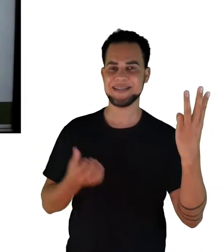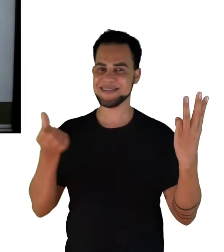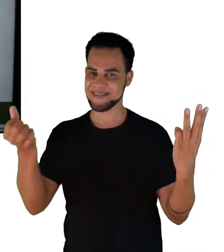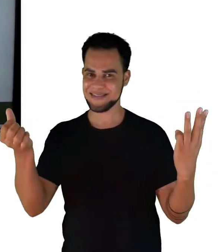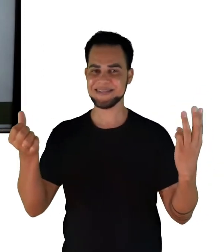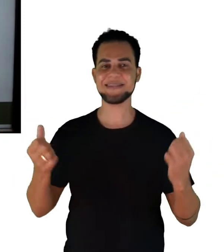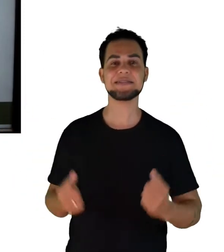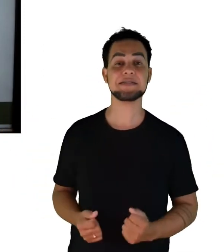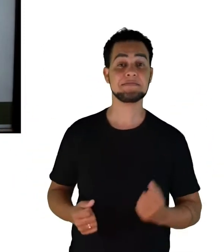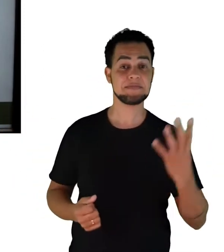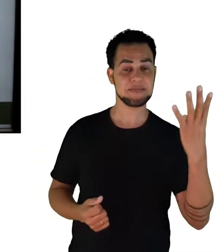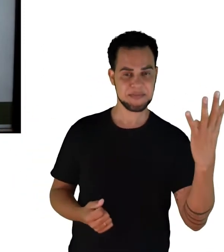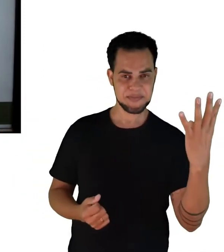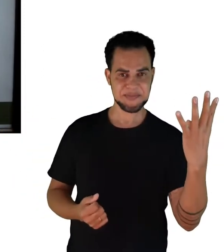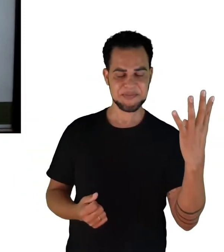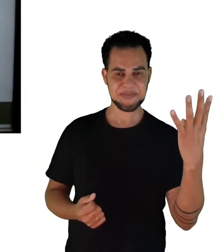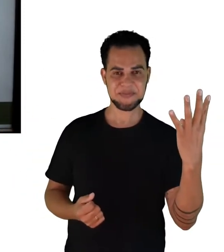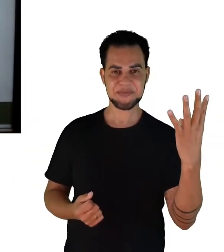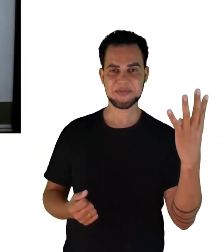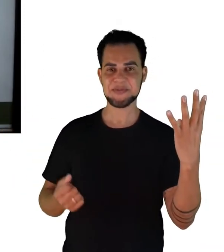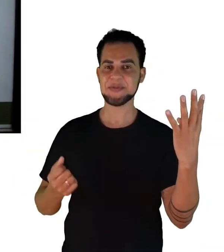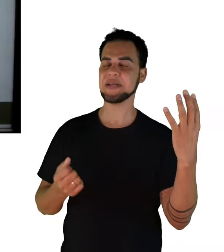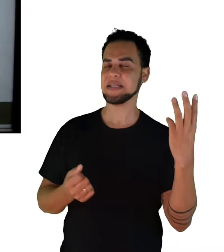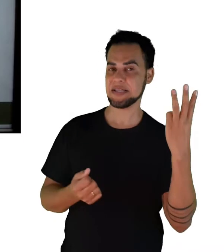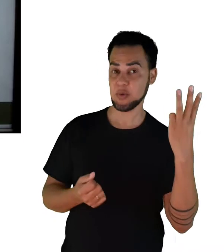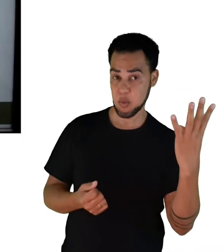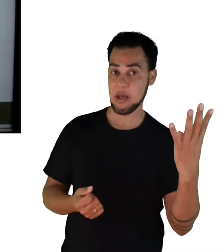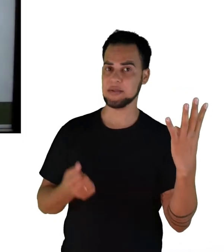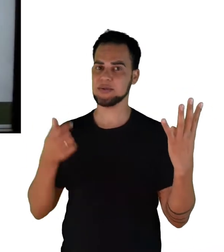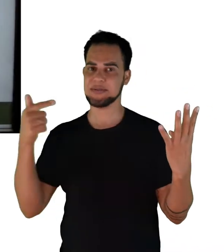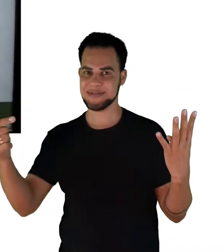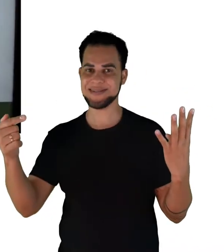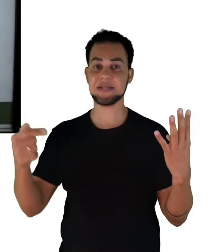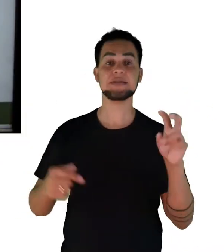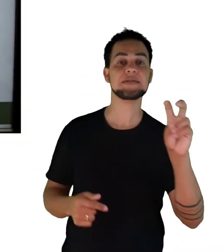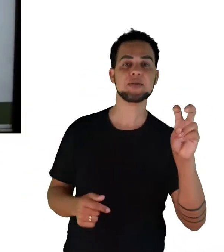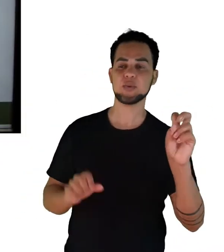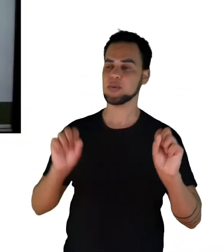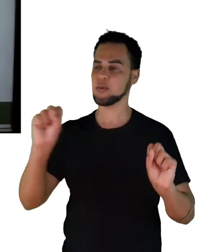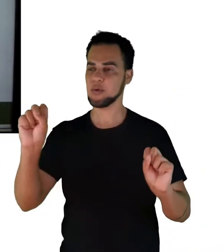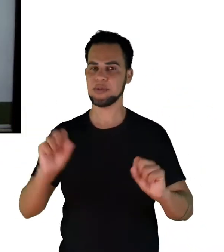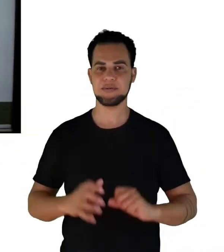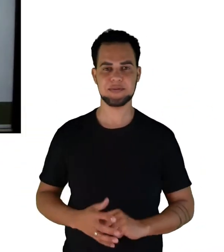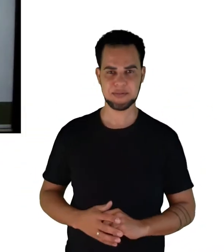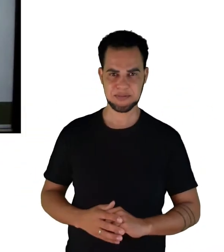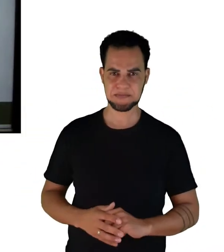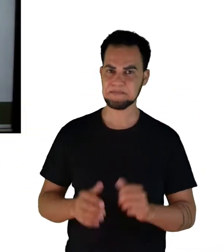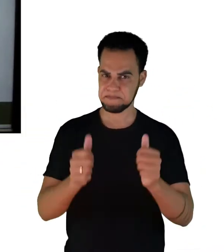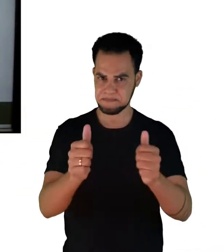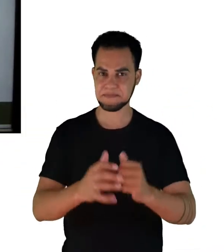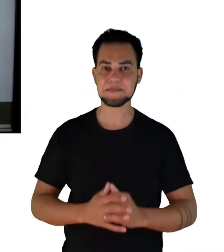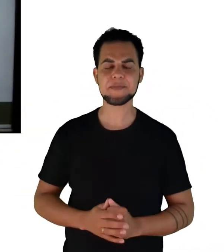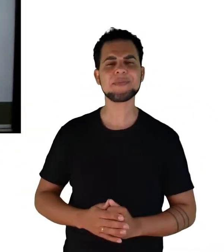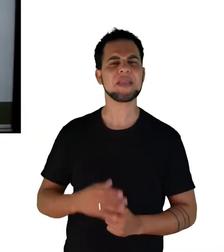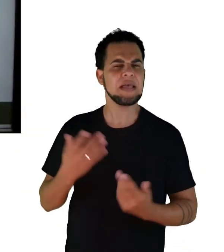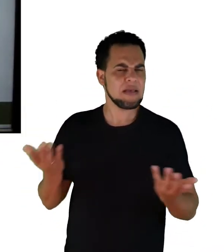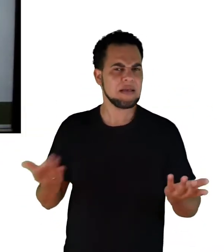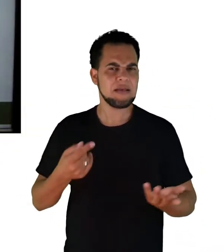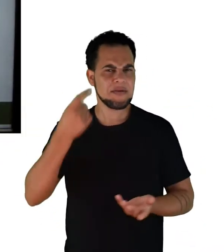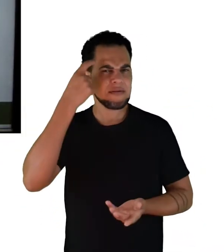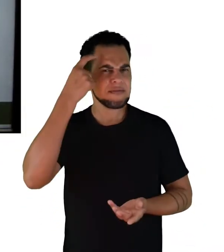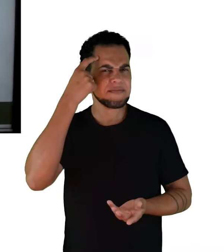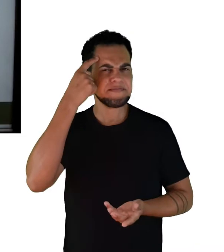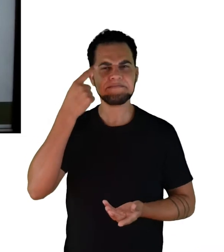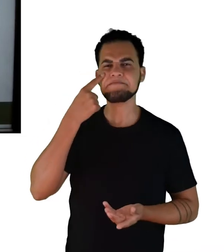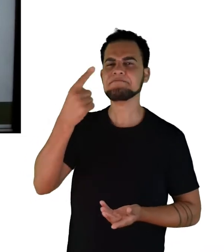6, 4, 3 e 6, 4 e 7 e 5 e 8. Muito bem. Então nós vamos pensar, vamos